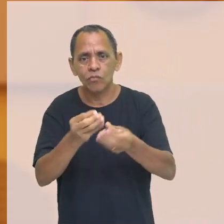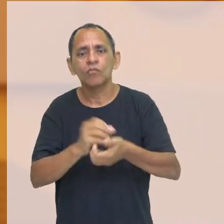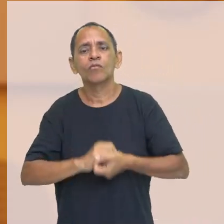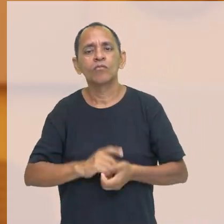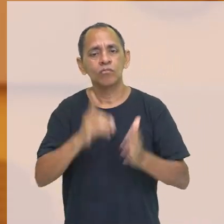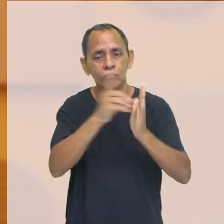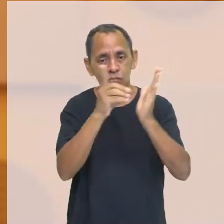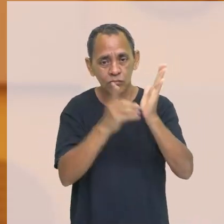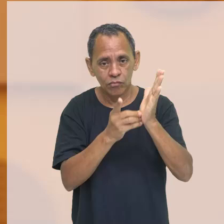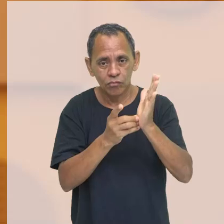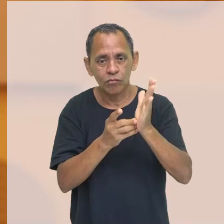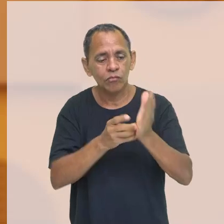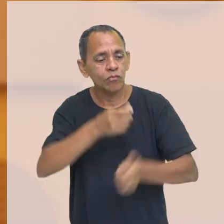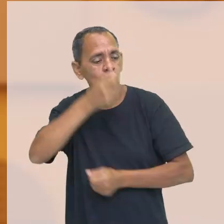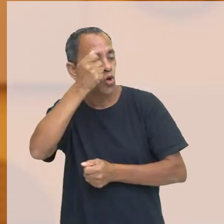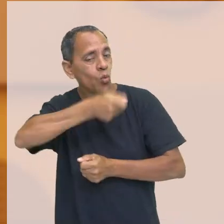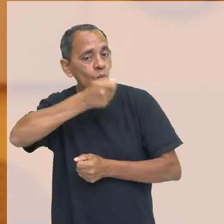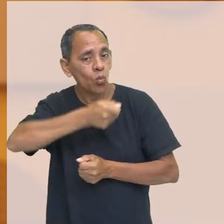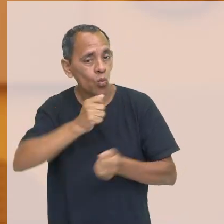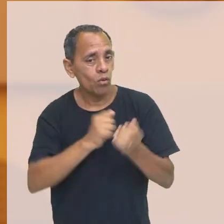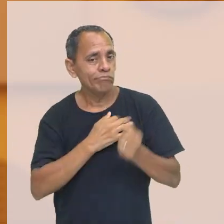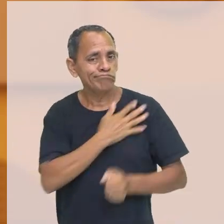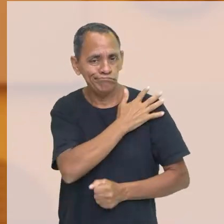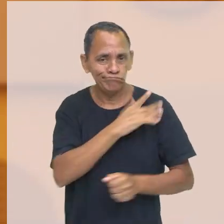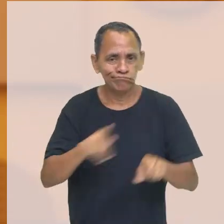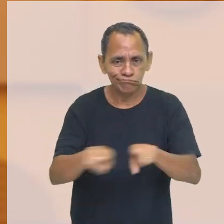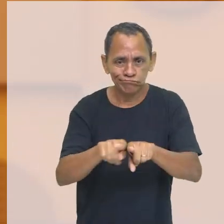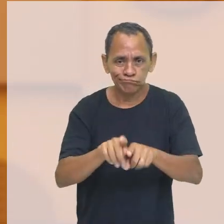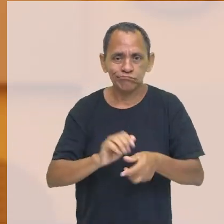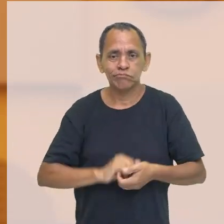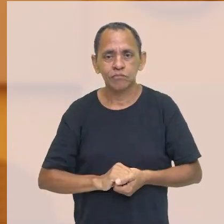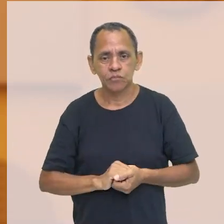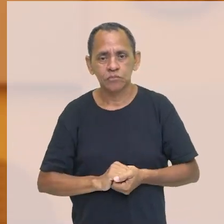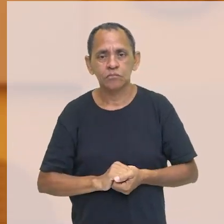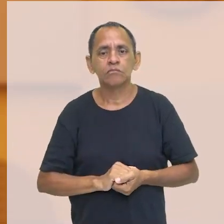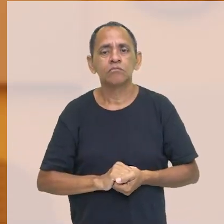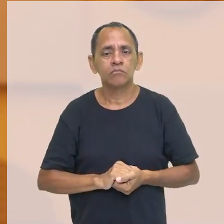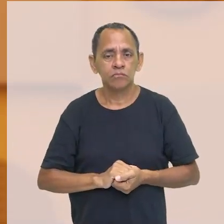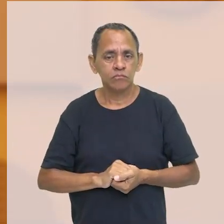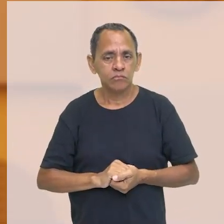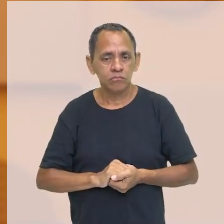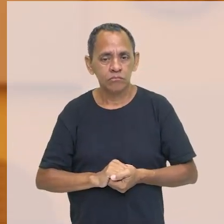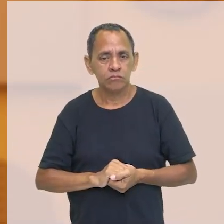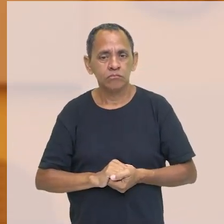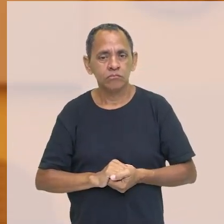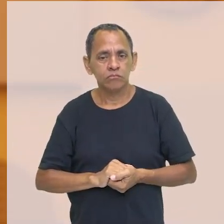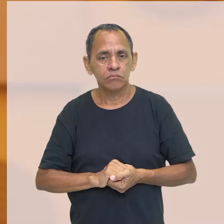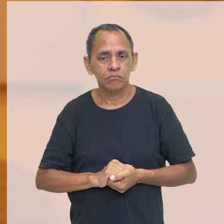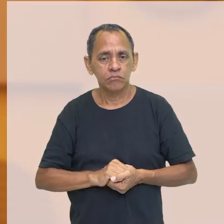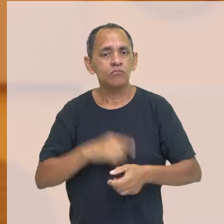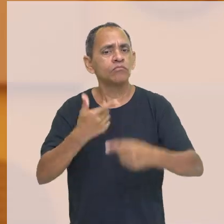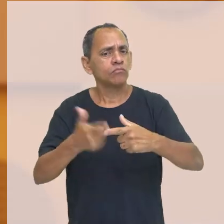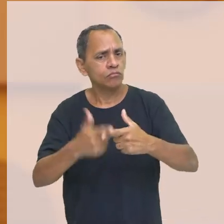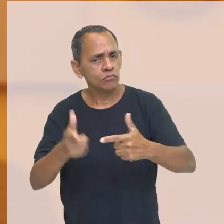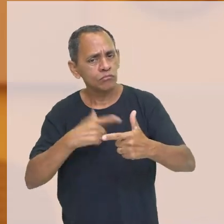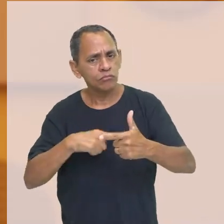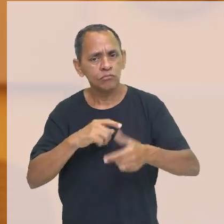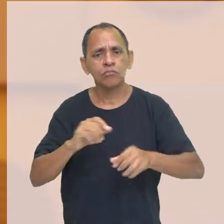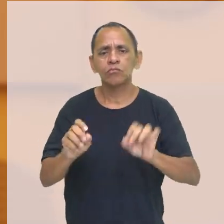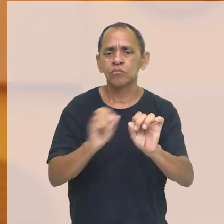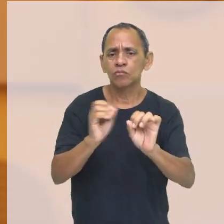através de quê? De decretos, de uma forma ditatorial, o que vai entrar aí em convergência com